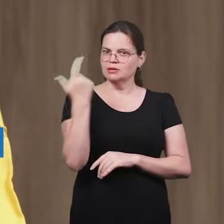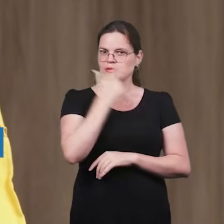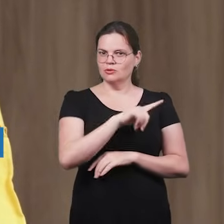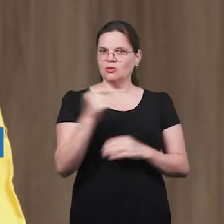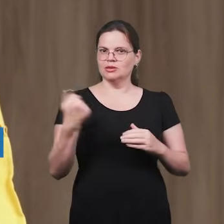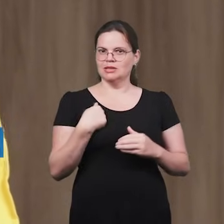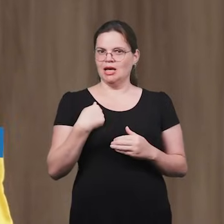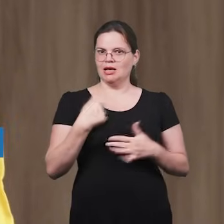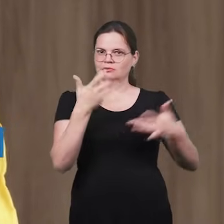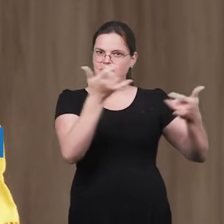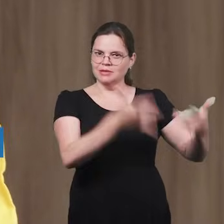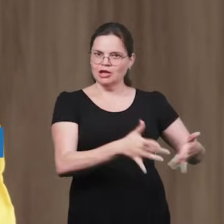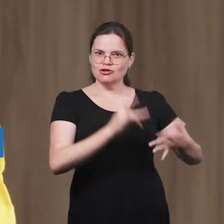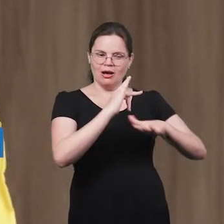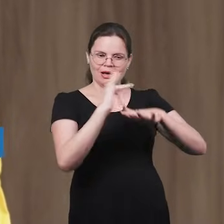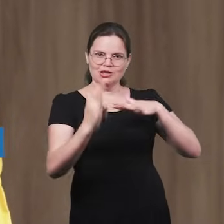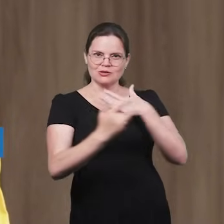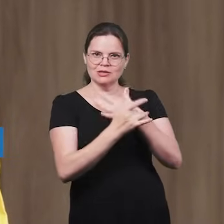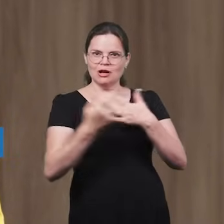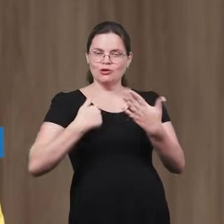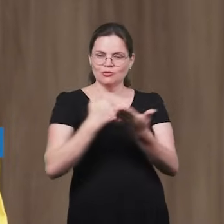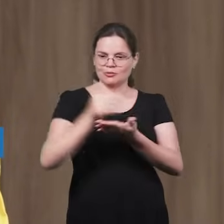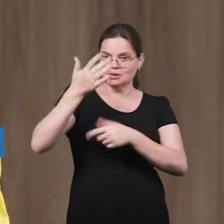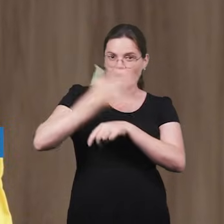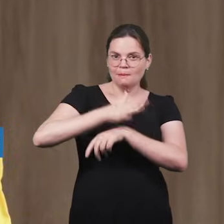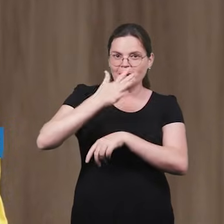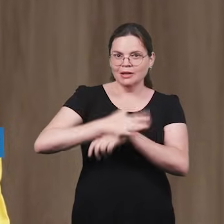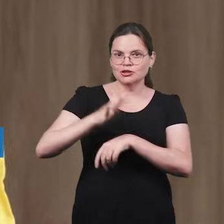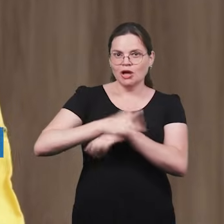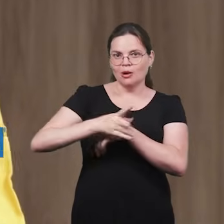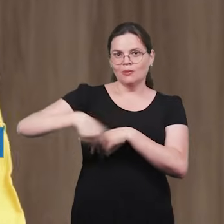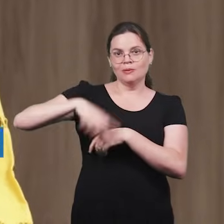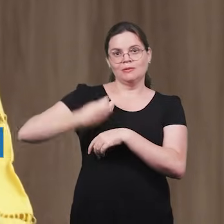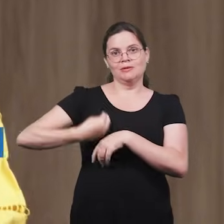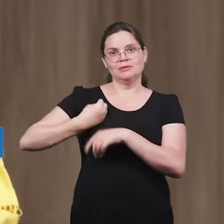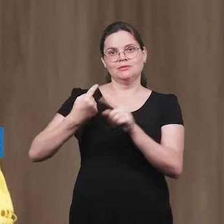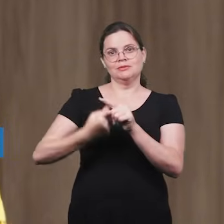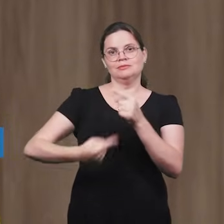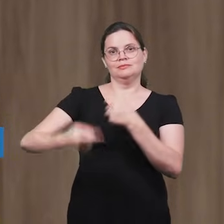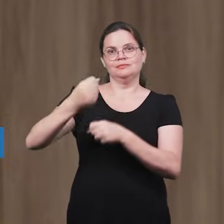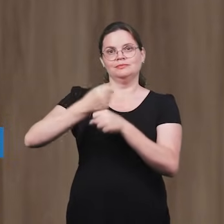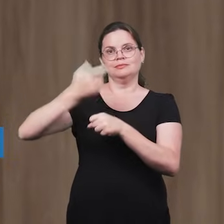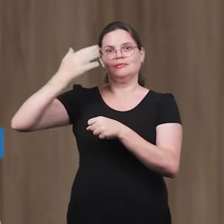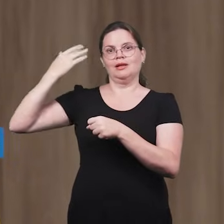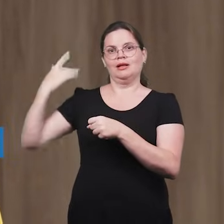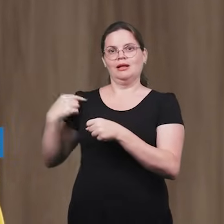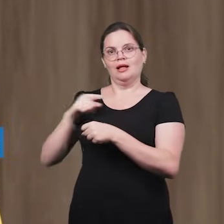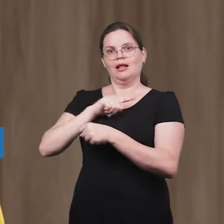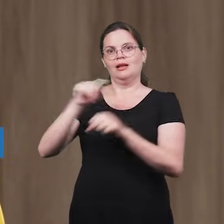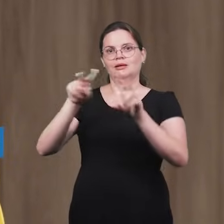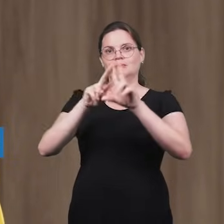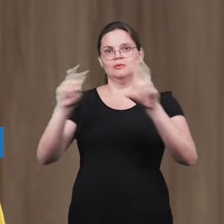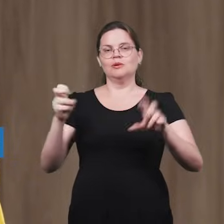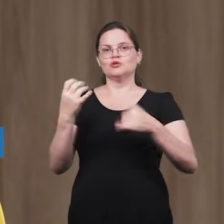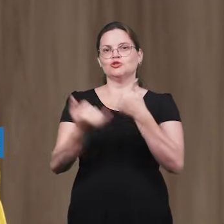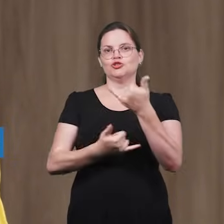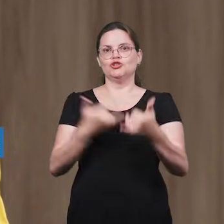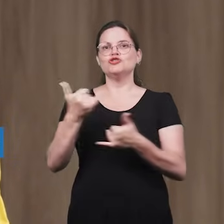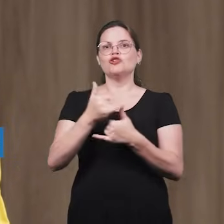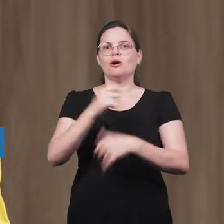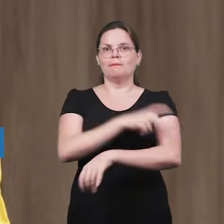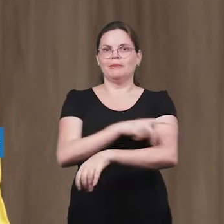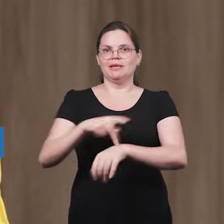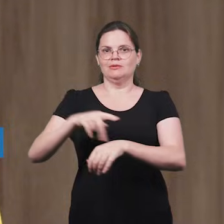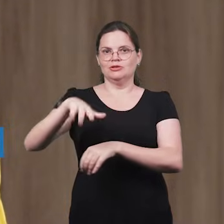das telas e colocar em prática o que nós vivemos lá no estande de jogos pedagógicos na Feira de Ciências, no